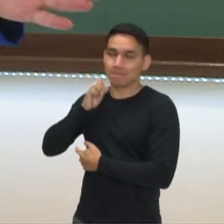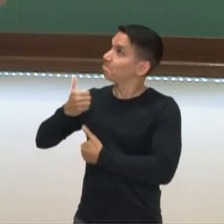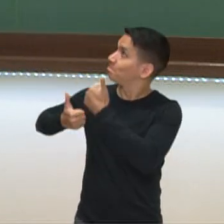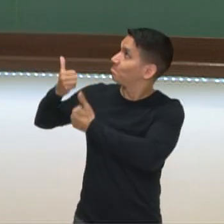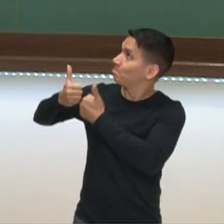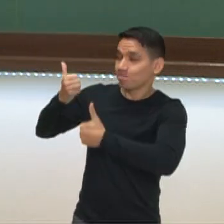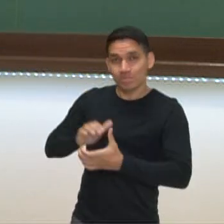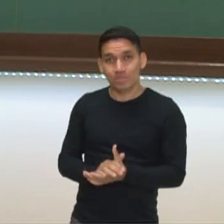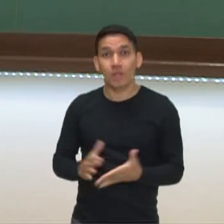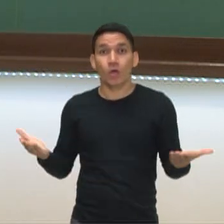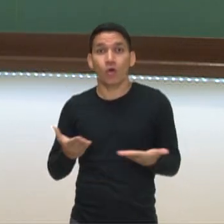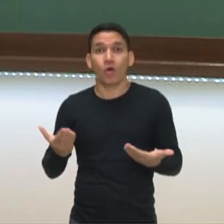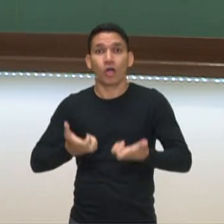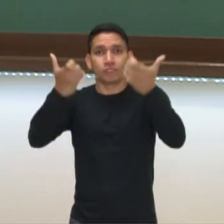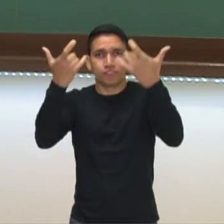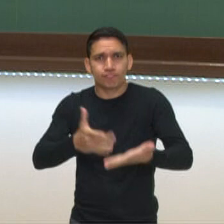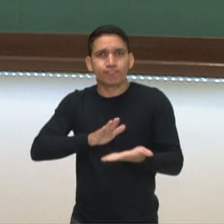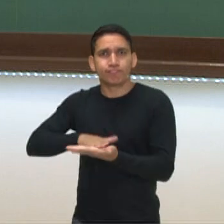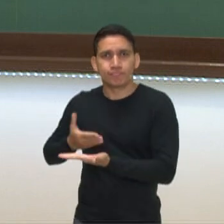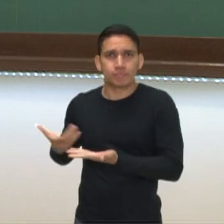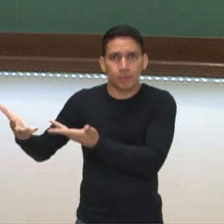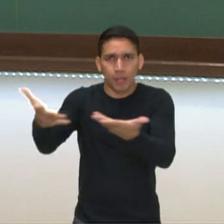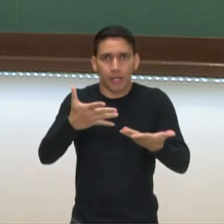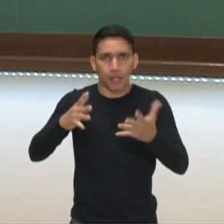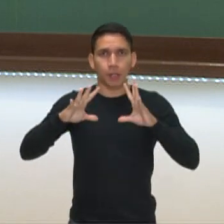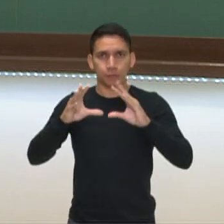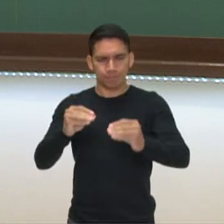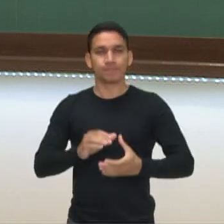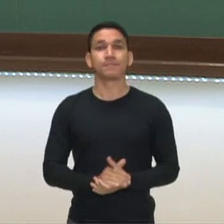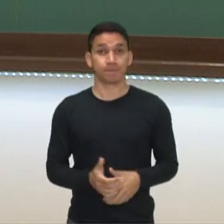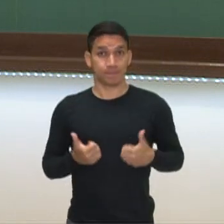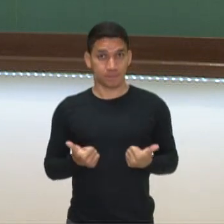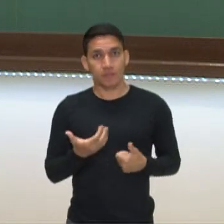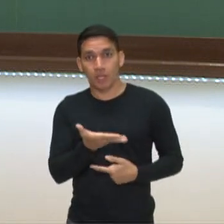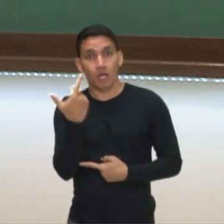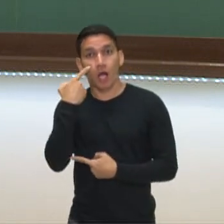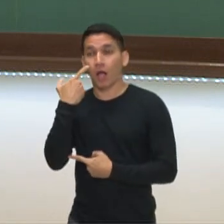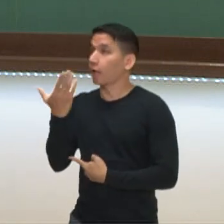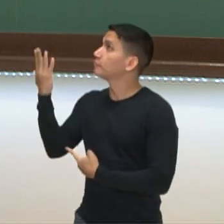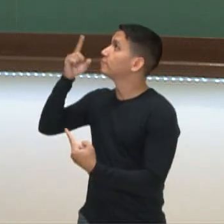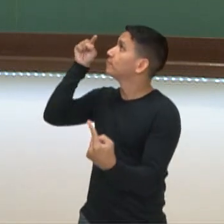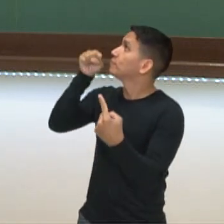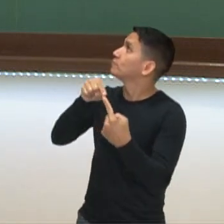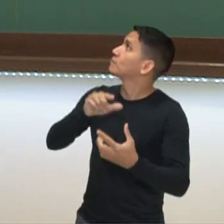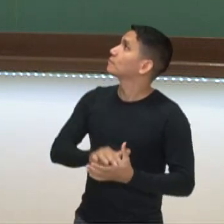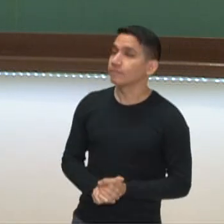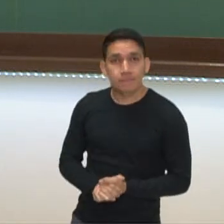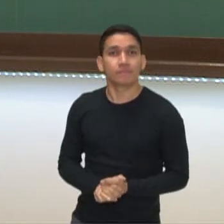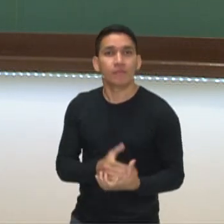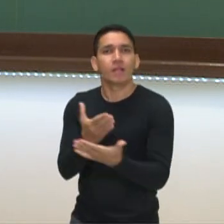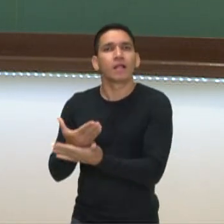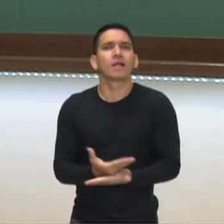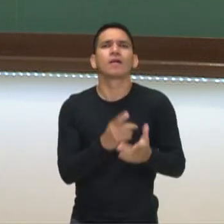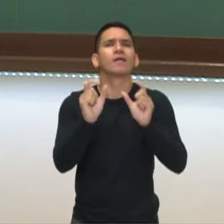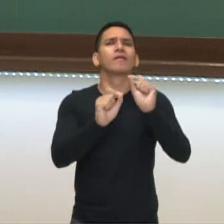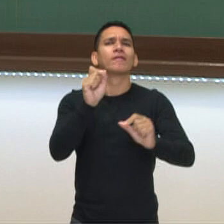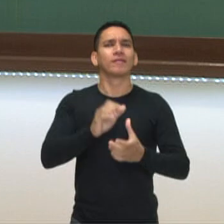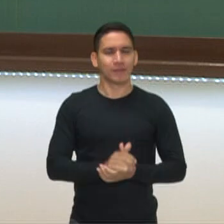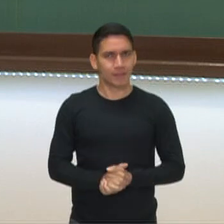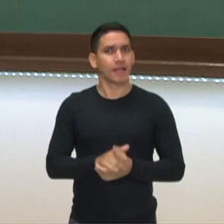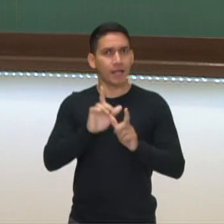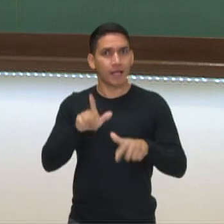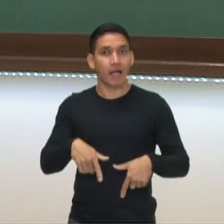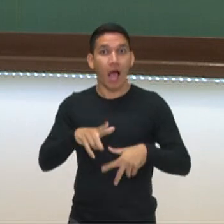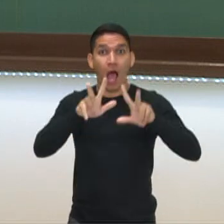que vai participar hoje fazendo a interpretação da aula, ok? Então vamos lá, gente. Quais são os objetivos da aula de hoje? A aula que é